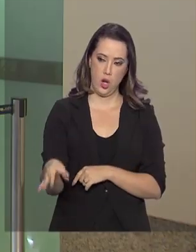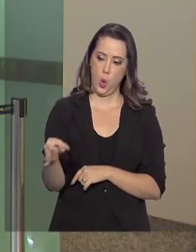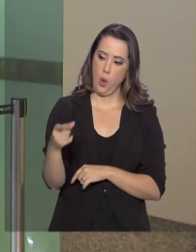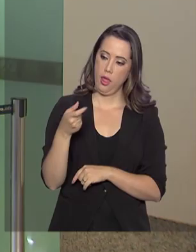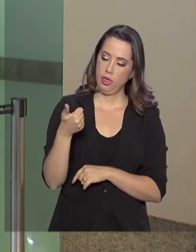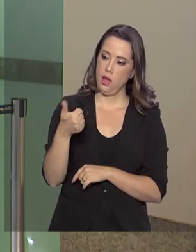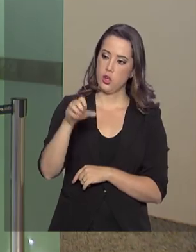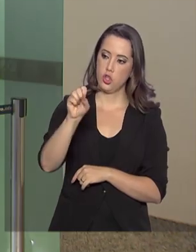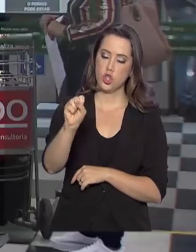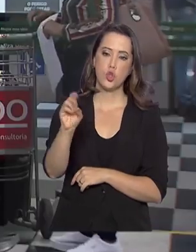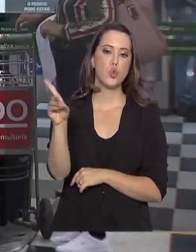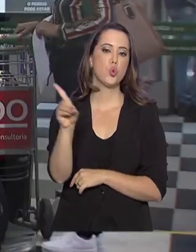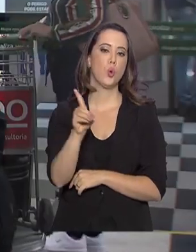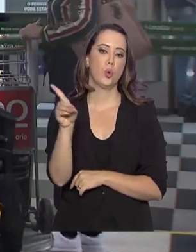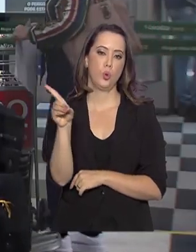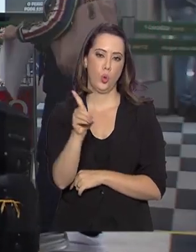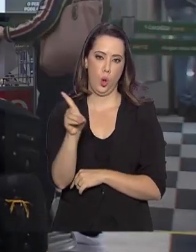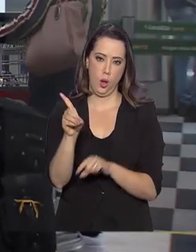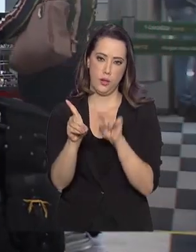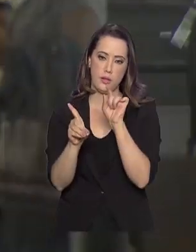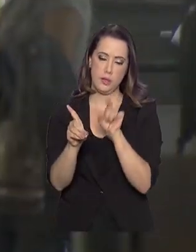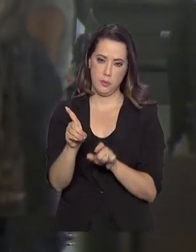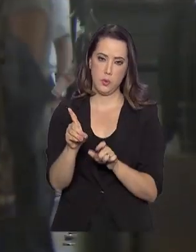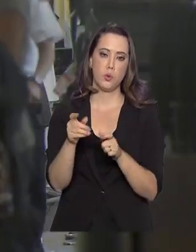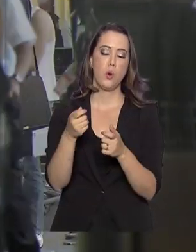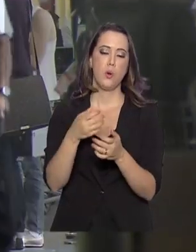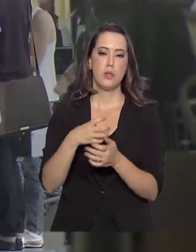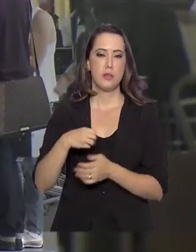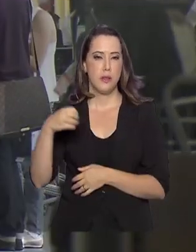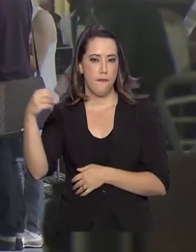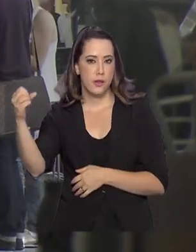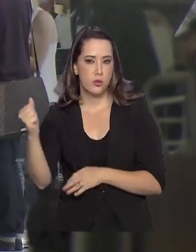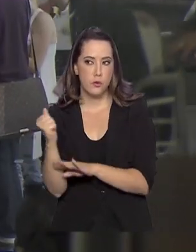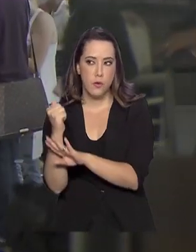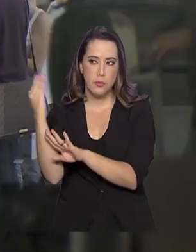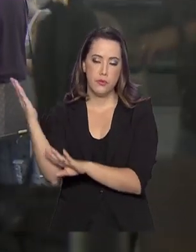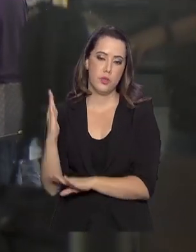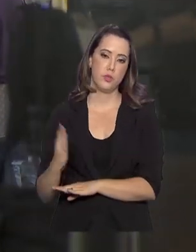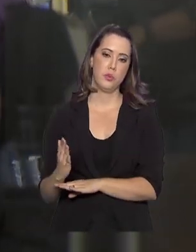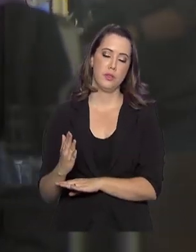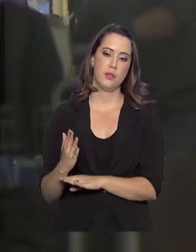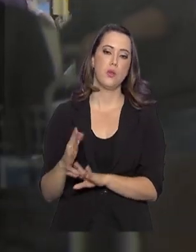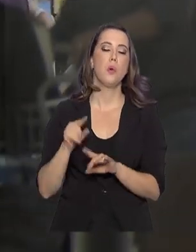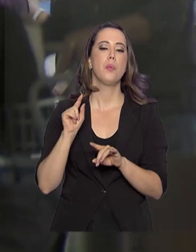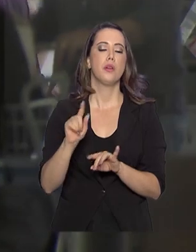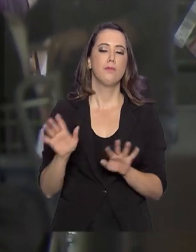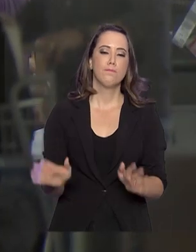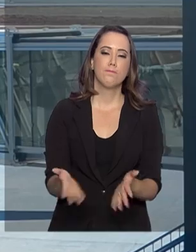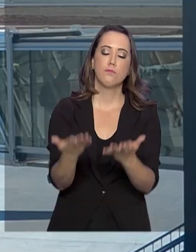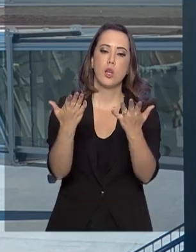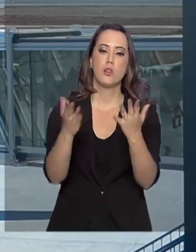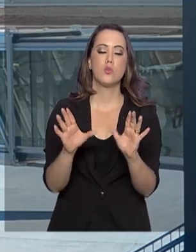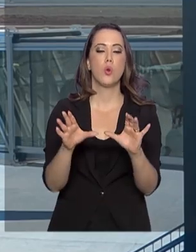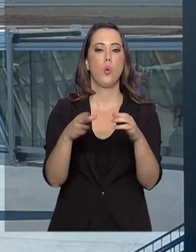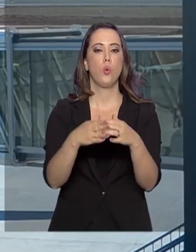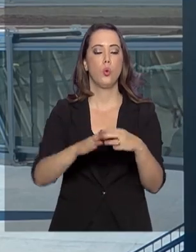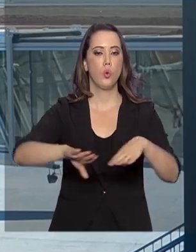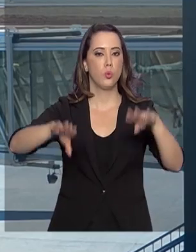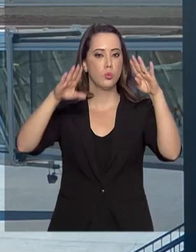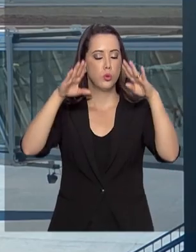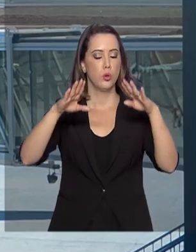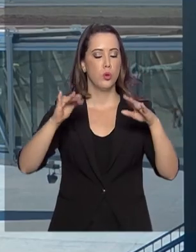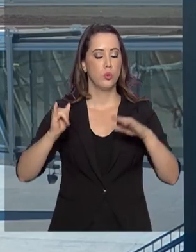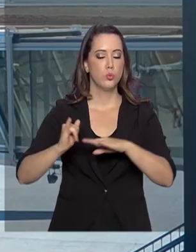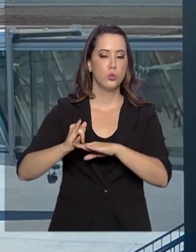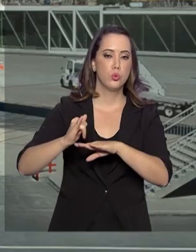embarque paga pelos passageiros em viagens internacionais a medida deve incentivar o setor de aviação civil que está passando por uma